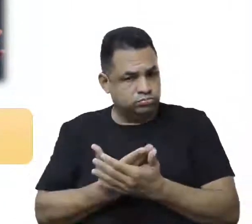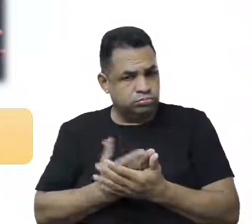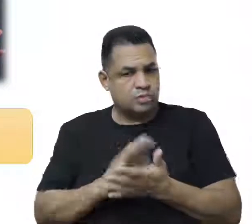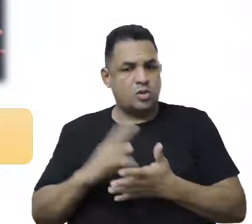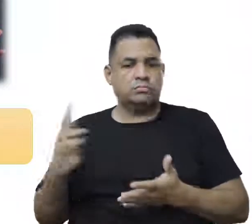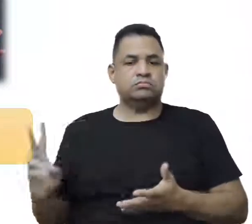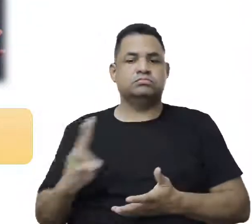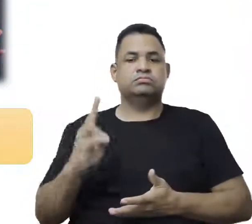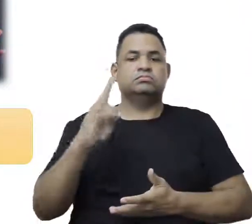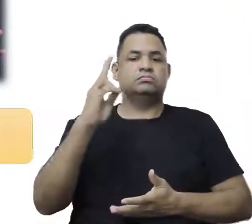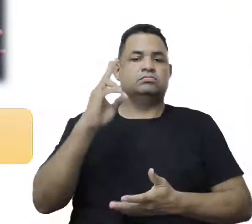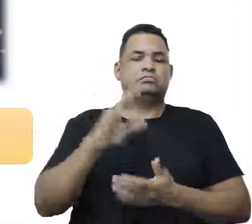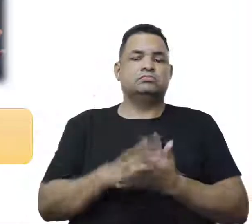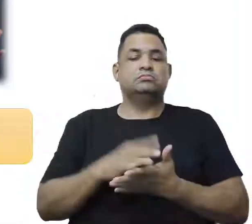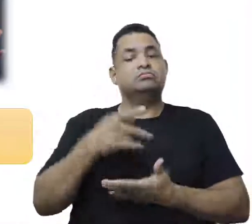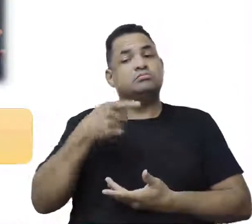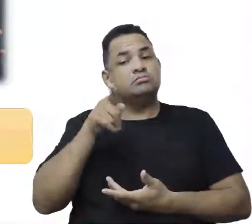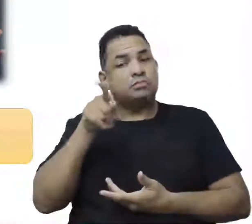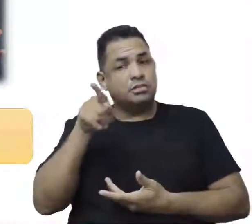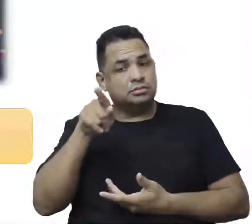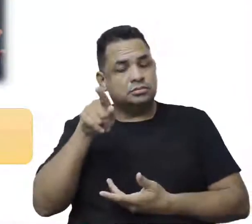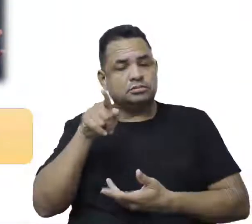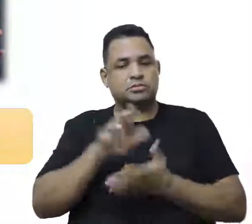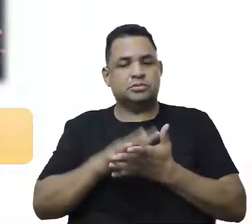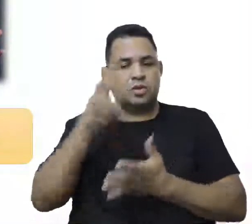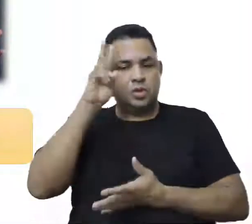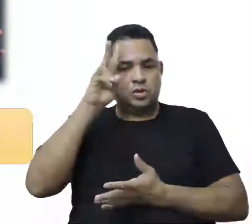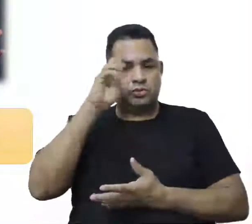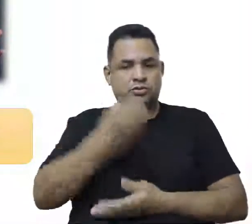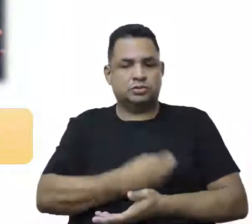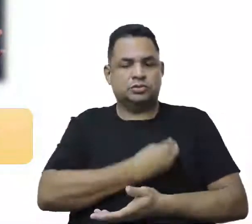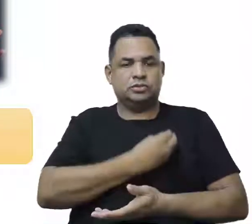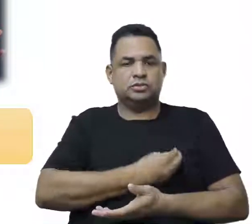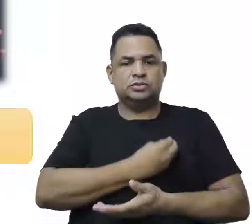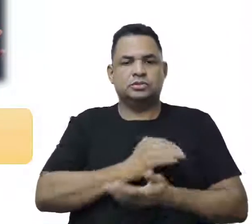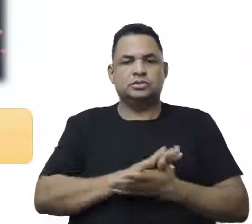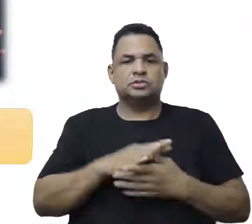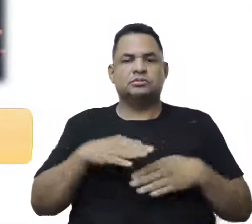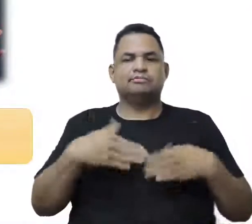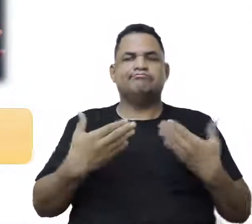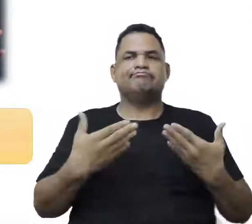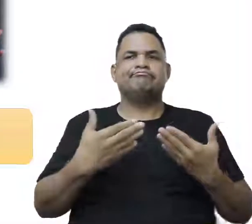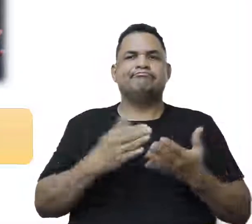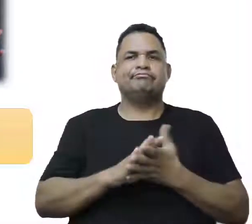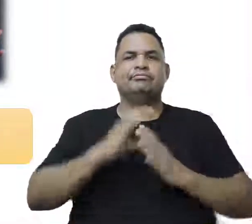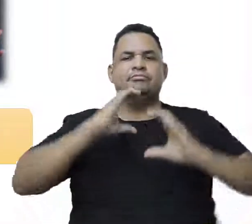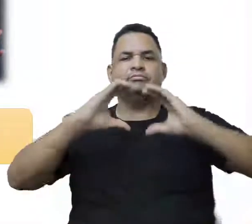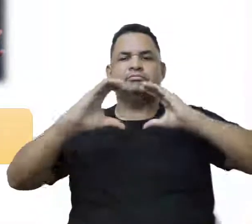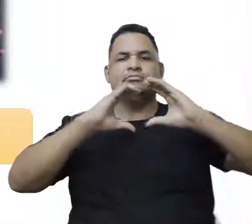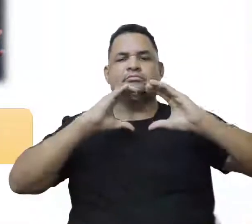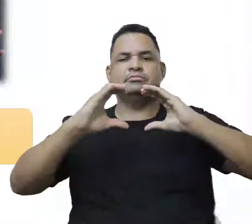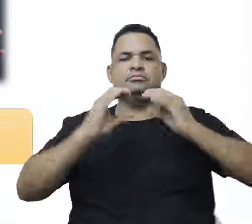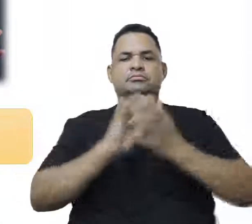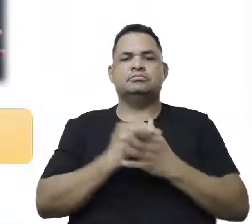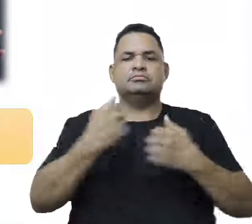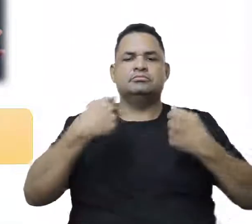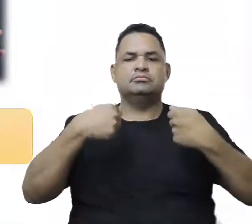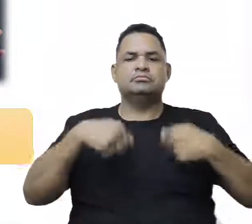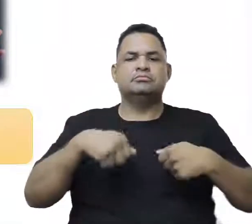teus valores, na tua história de vida. Então, muitas das vezes, essa comunicação, ela pode